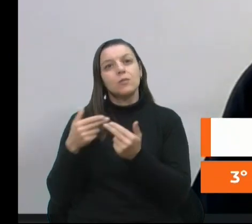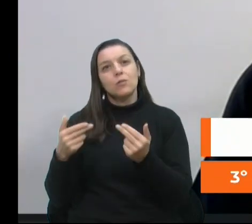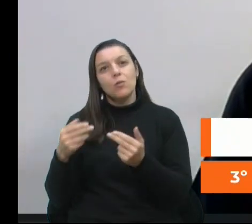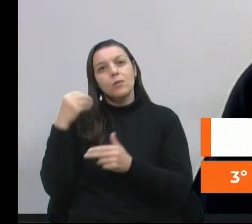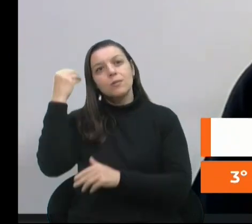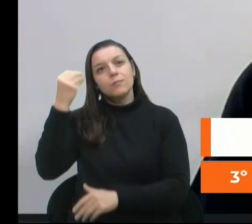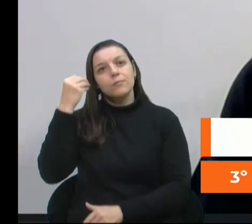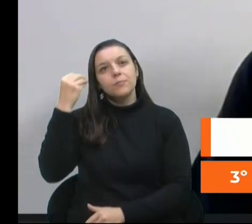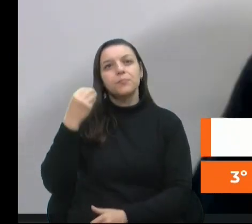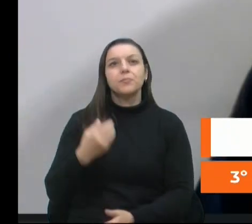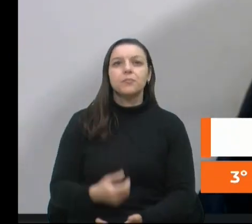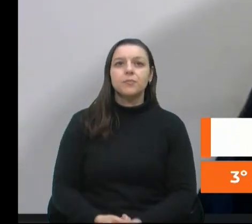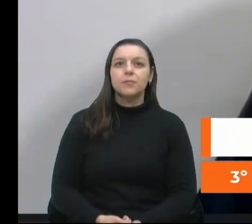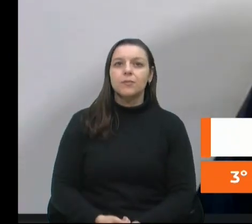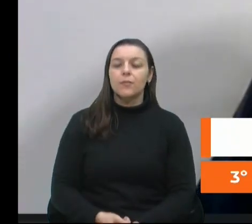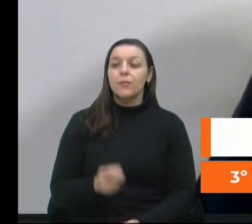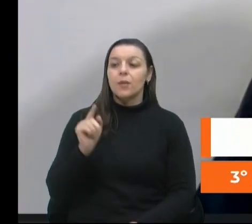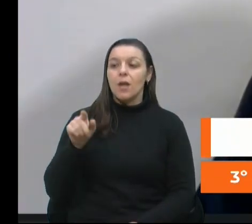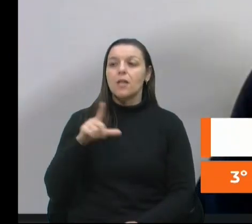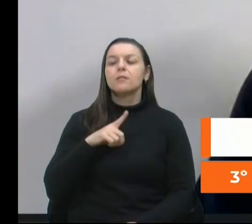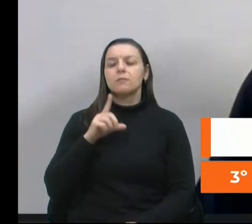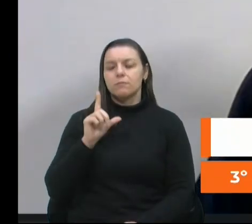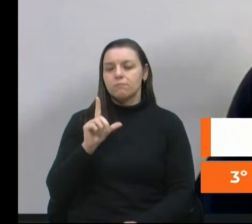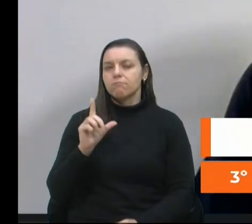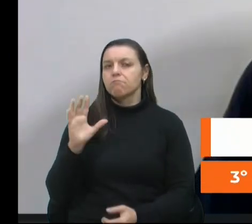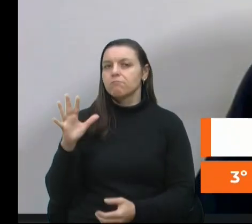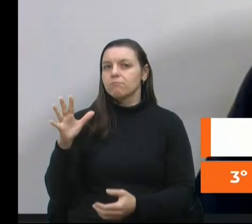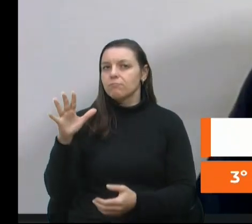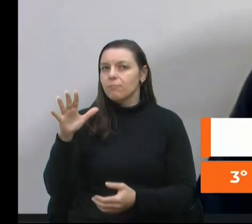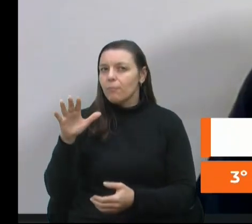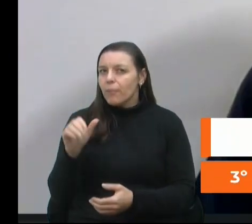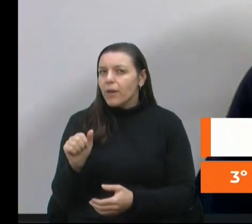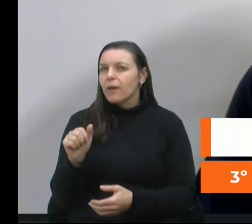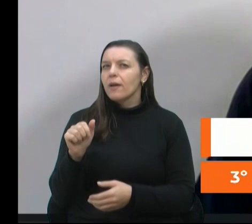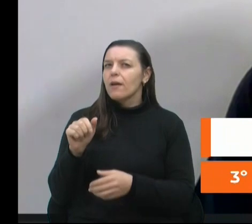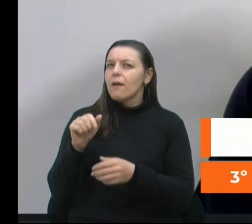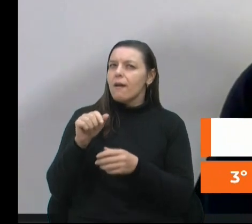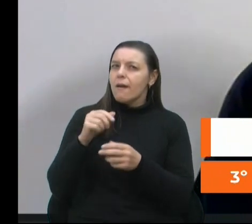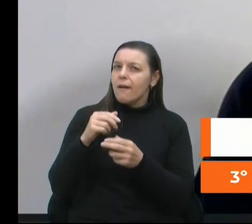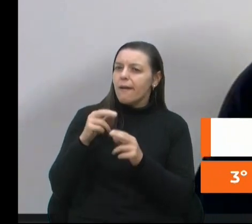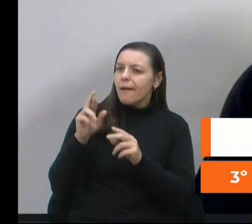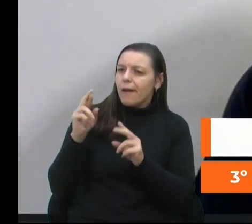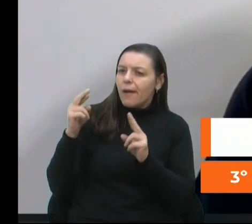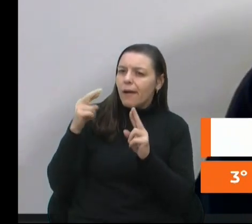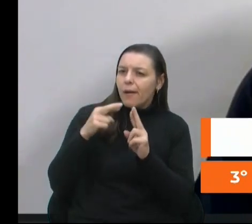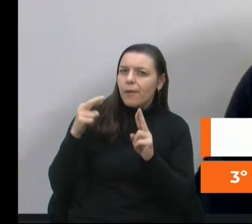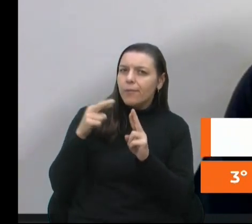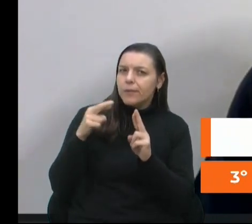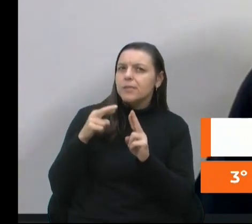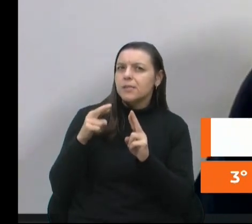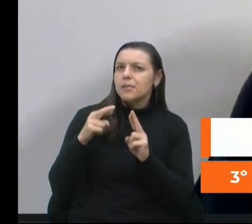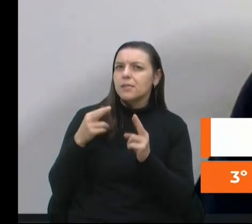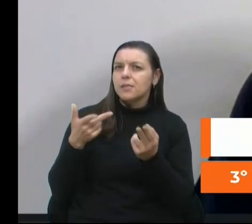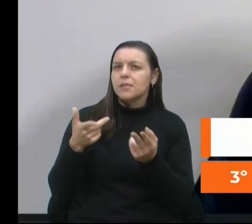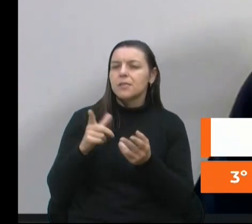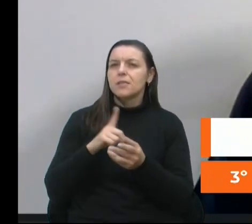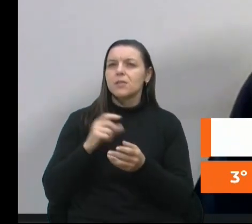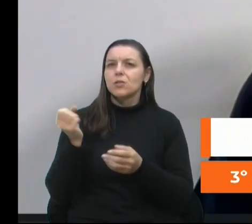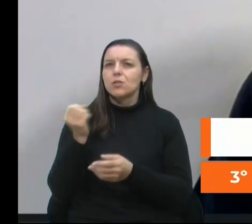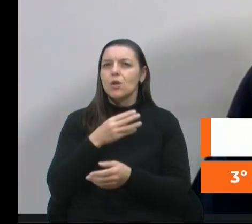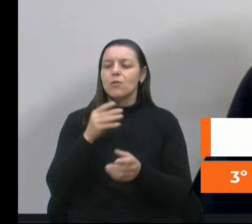novas experiências. Ele vai até buscar novos representantes a seguir,